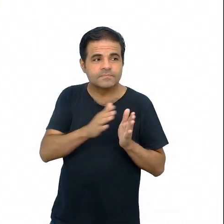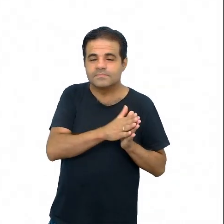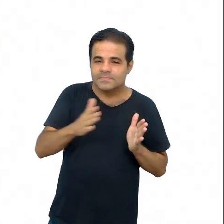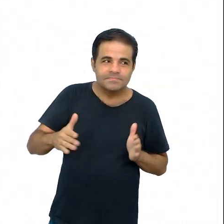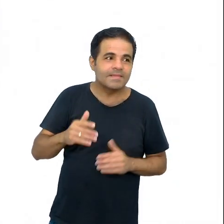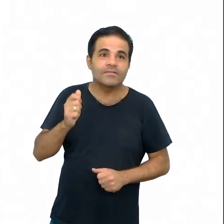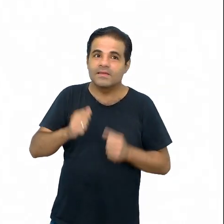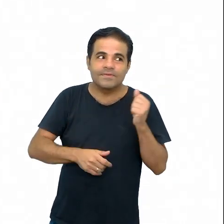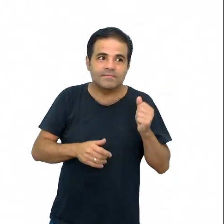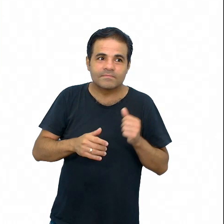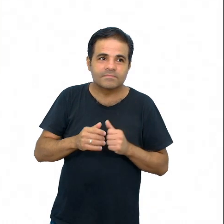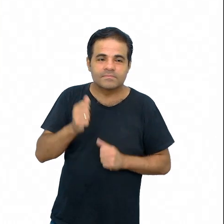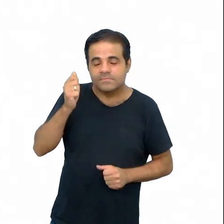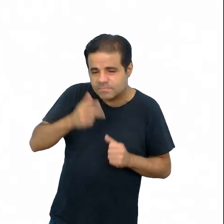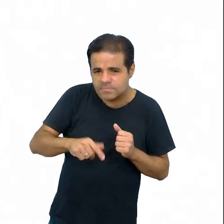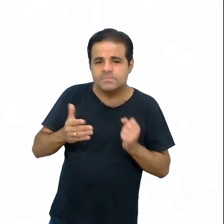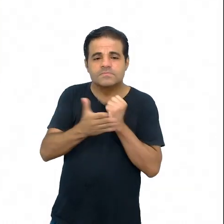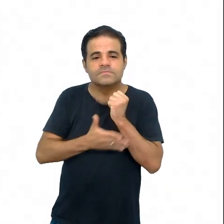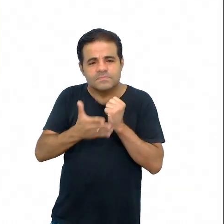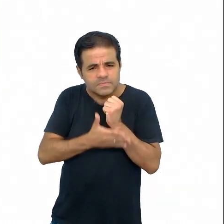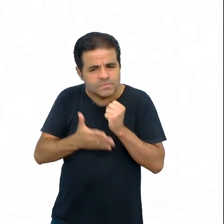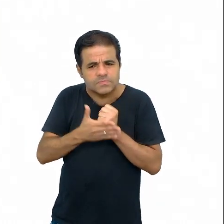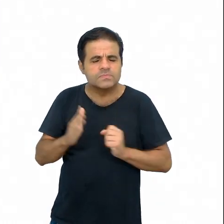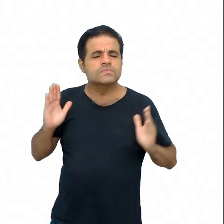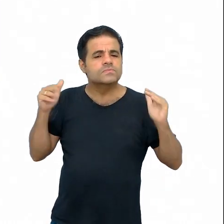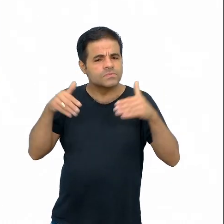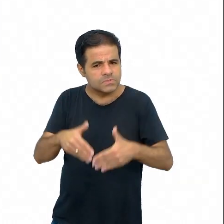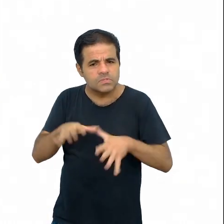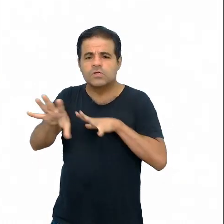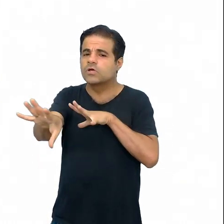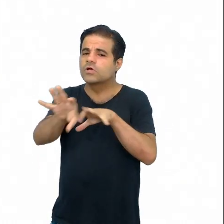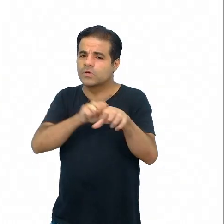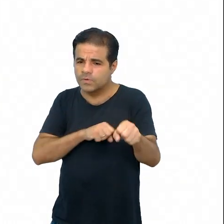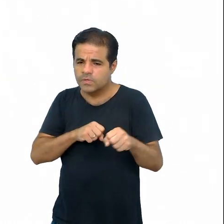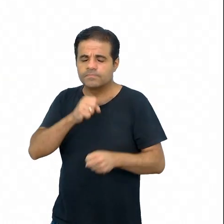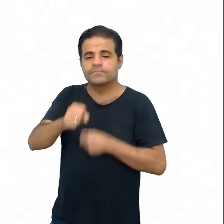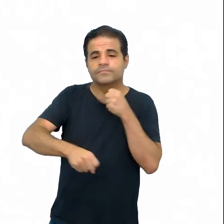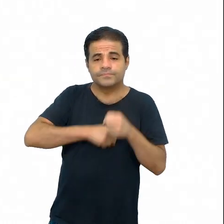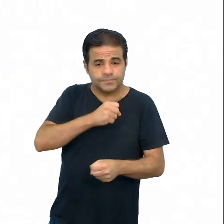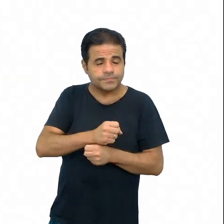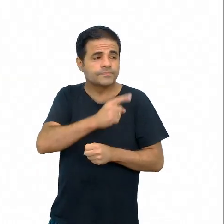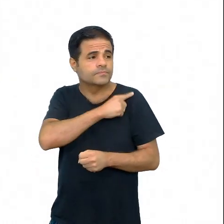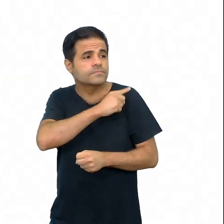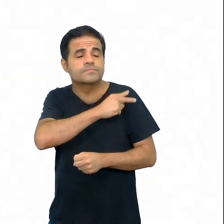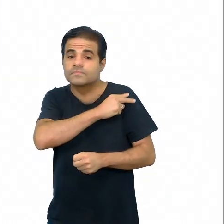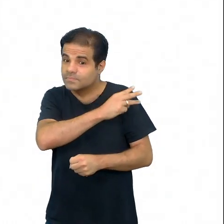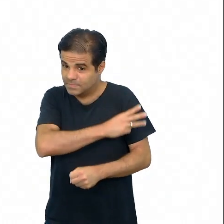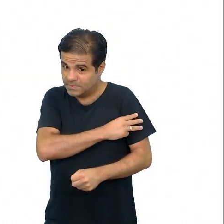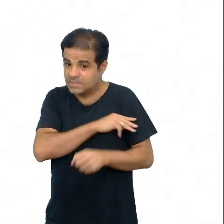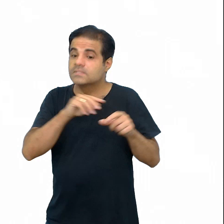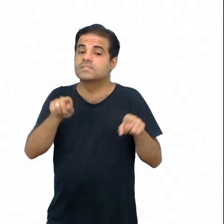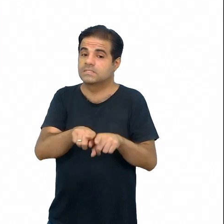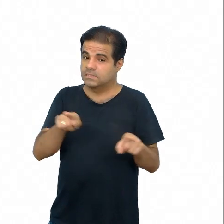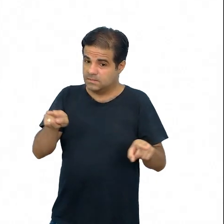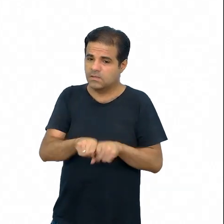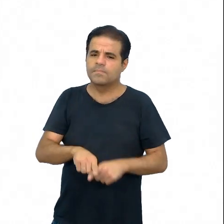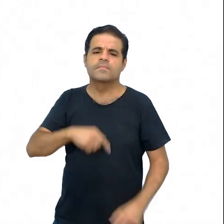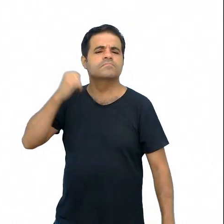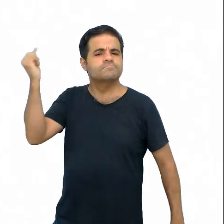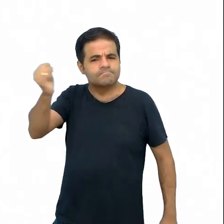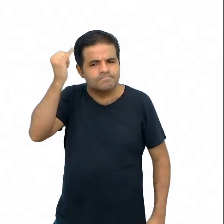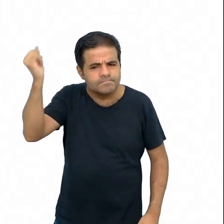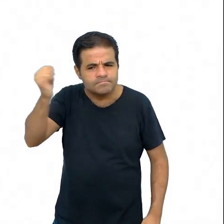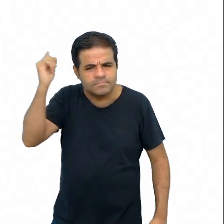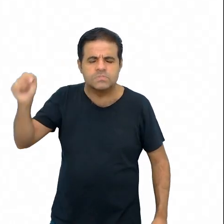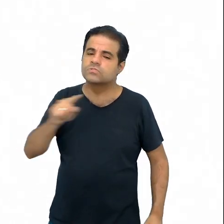que fazem também a formação anos séries, né, na verdade, e é de suma